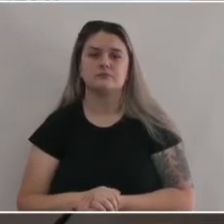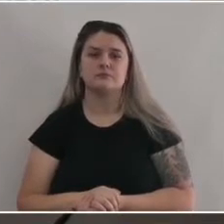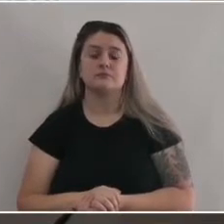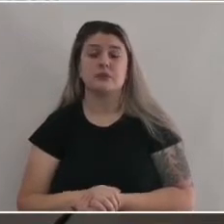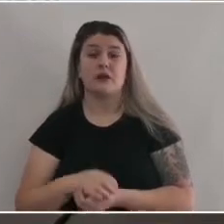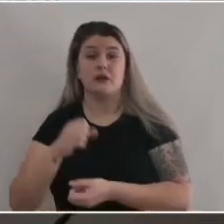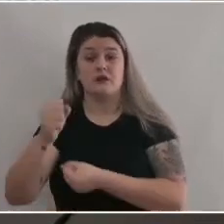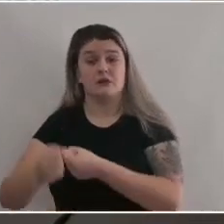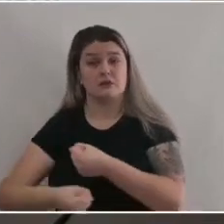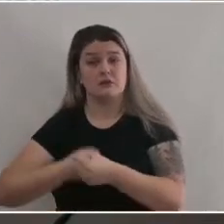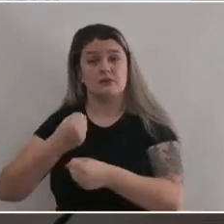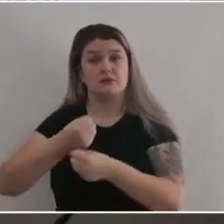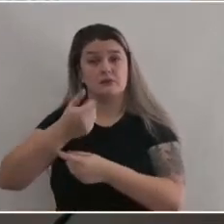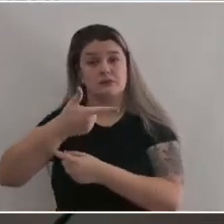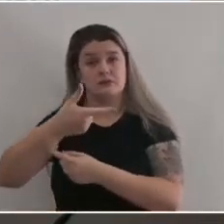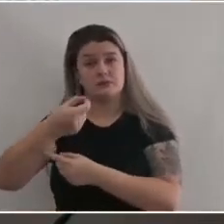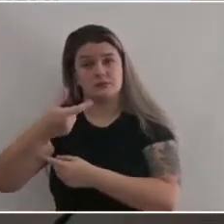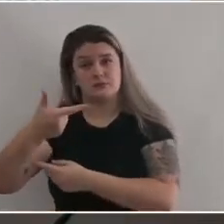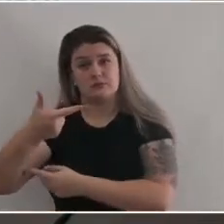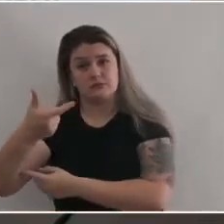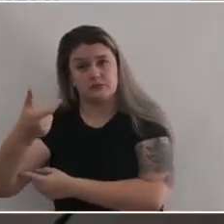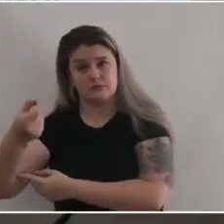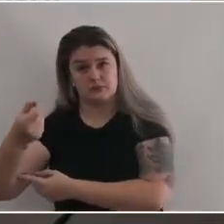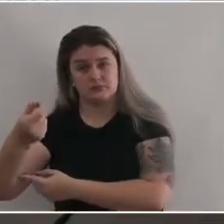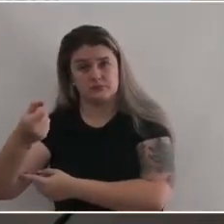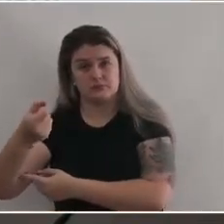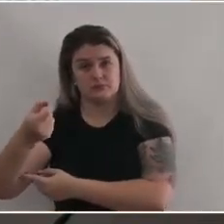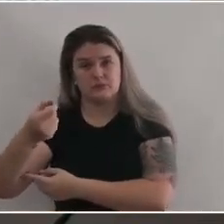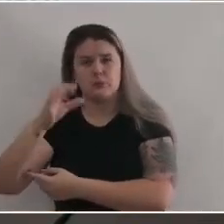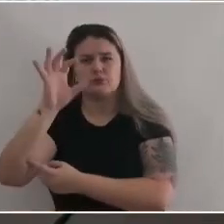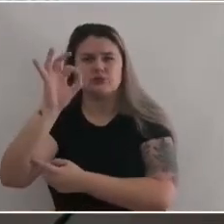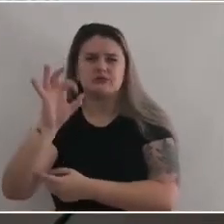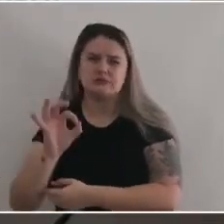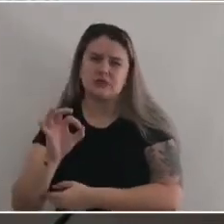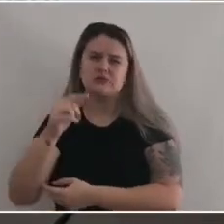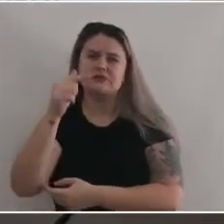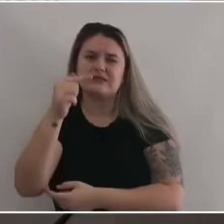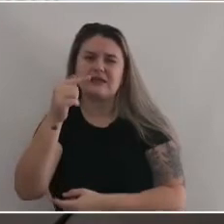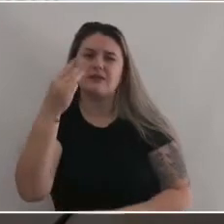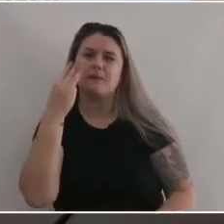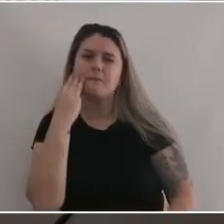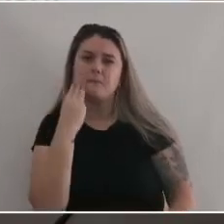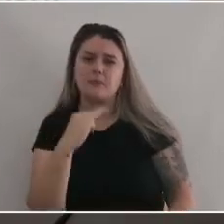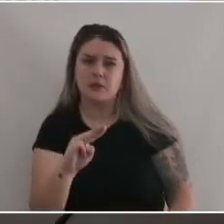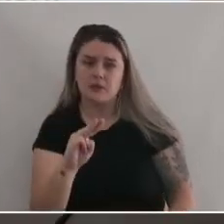Já no exercício de 2020, o percentual seria